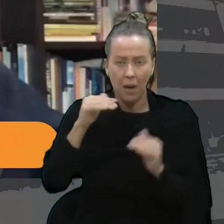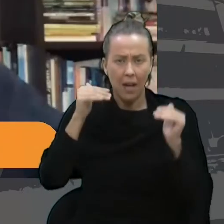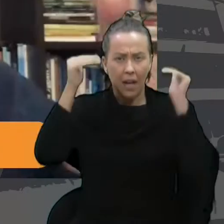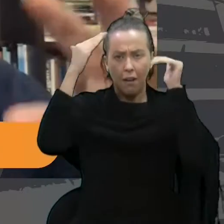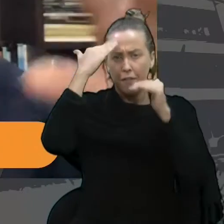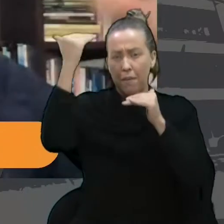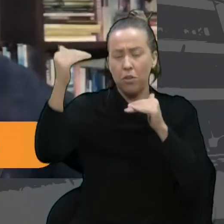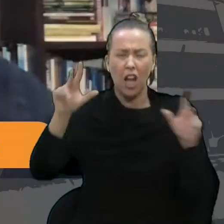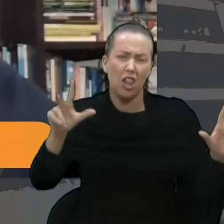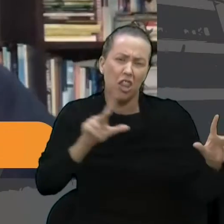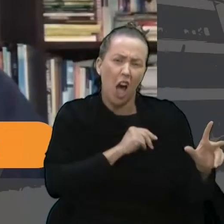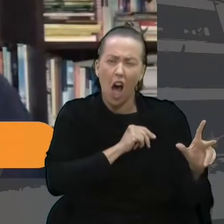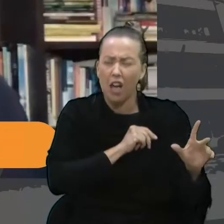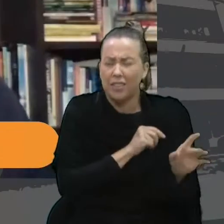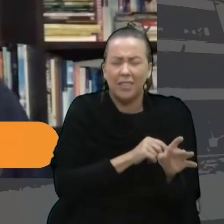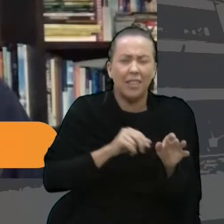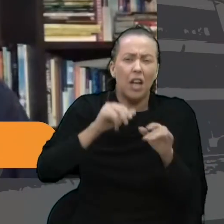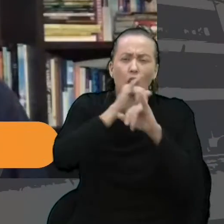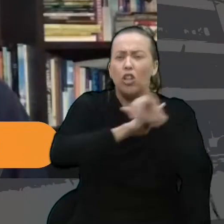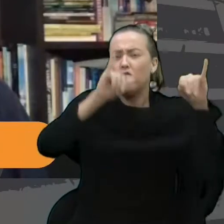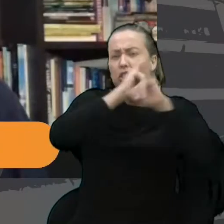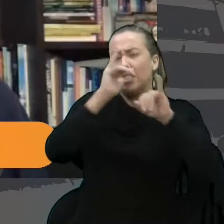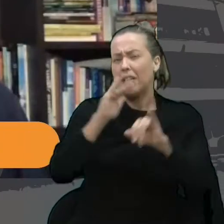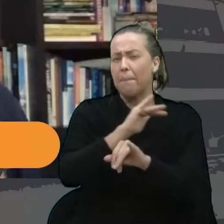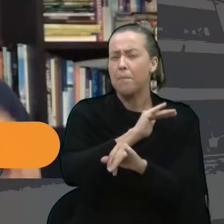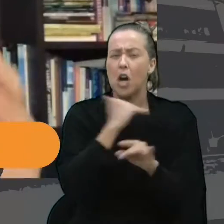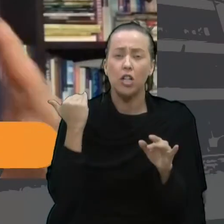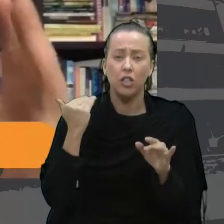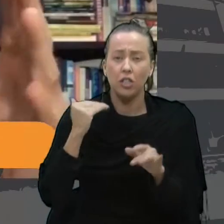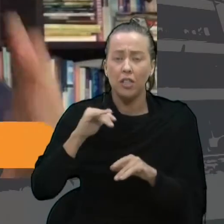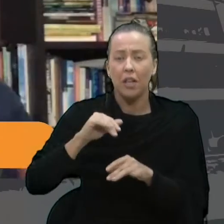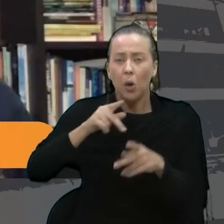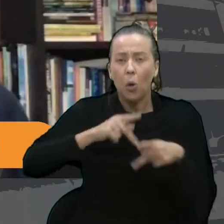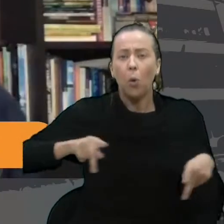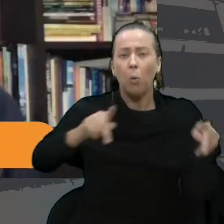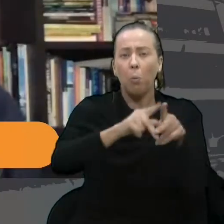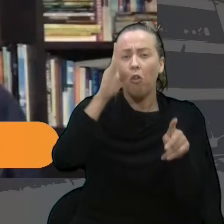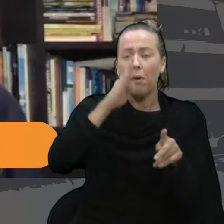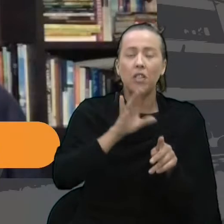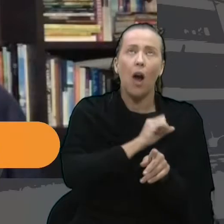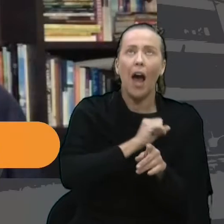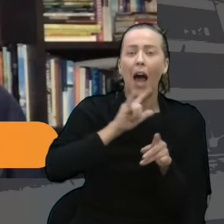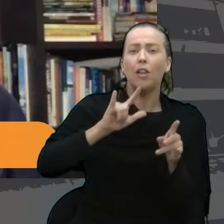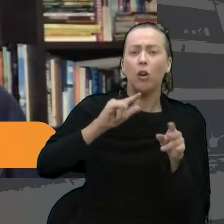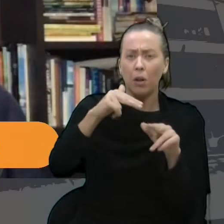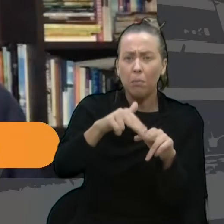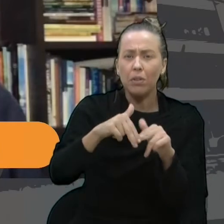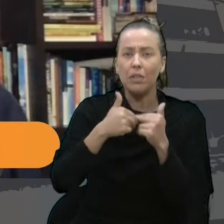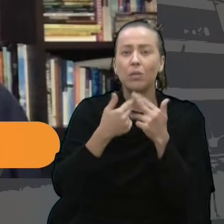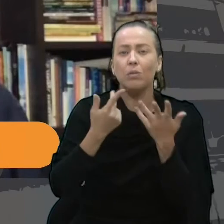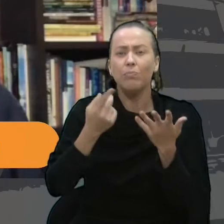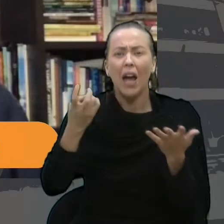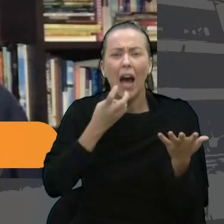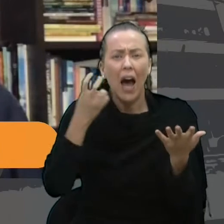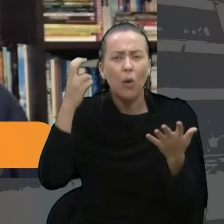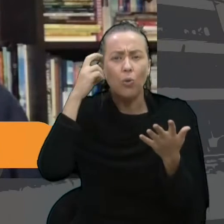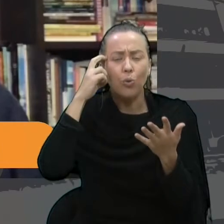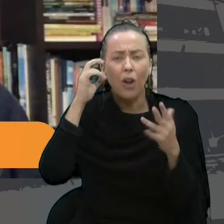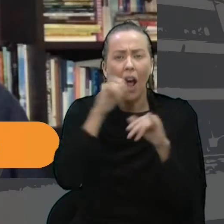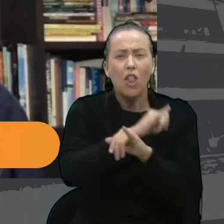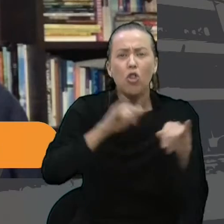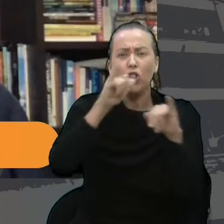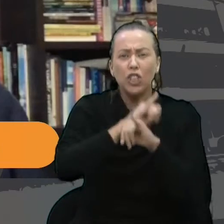puxa, é só aquela notícia da morte, né? Então, talvez por causa disso, dessa cultura, o nosso noticiário